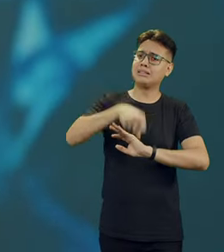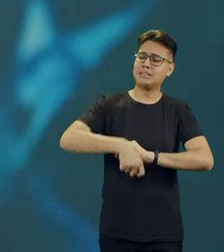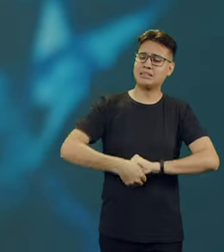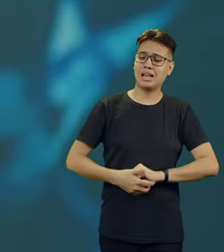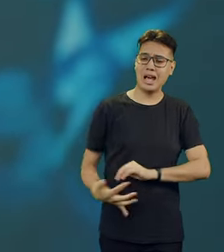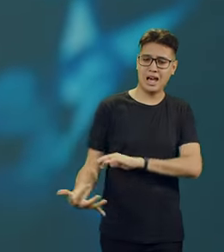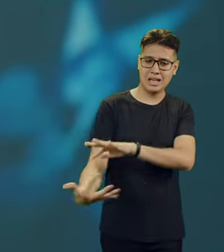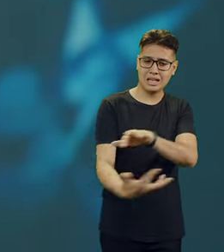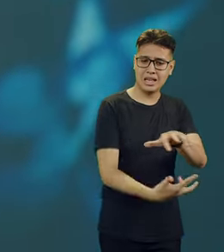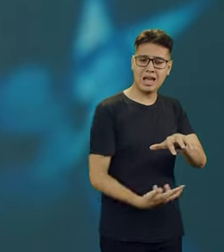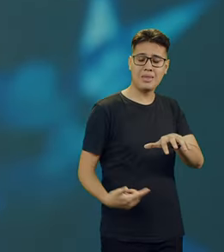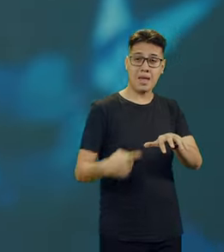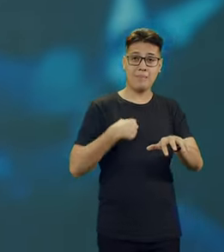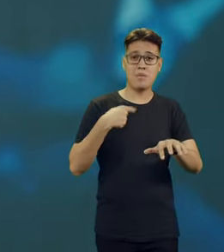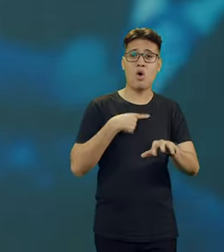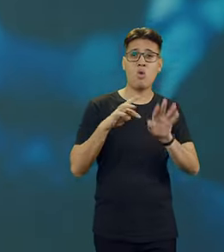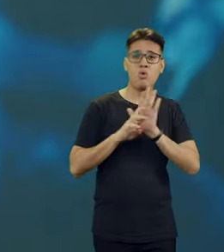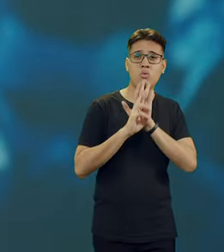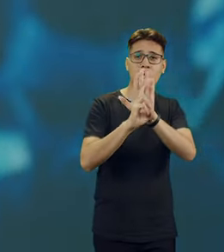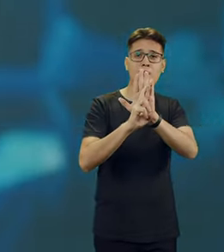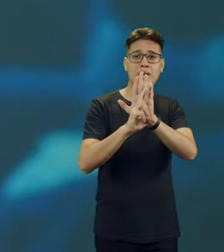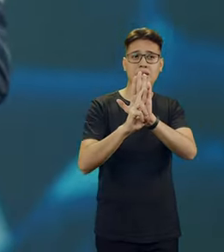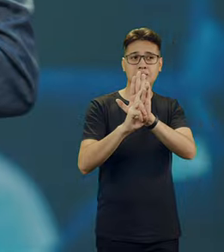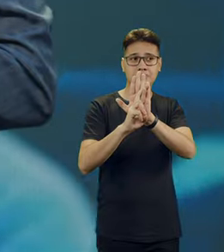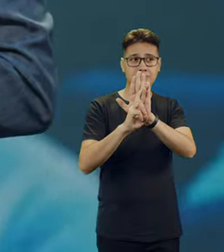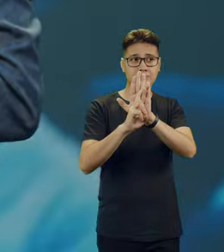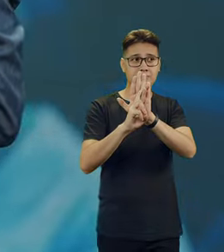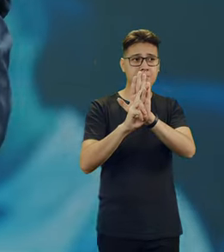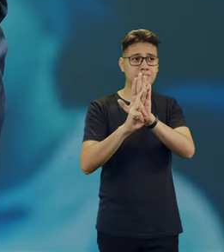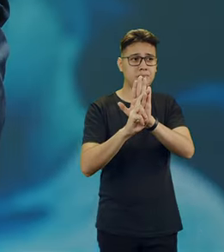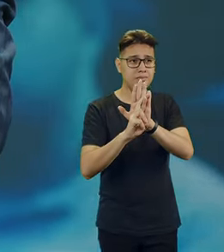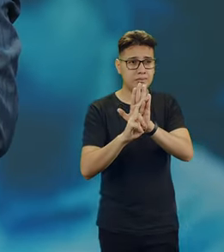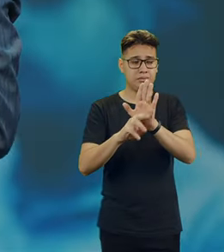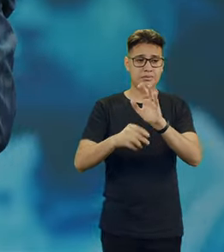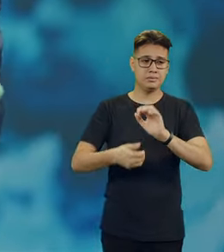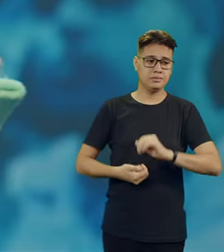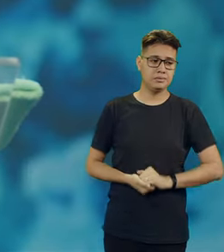nós somos representantes.